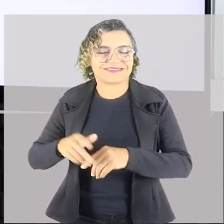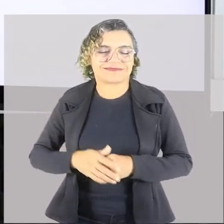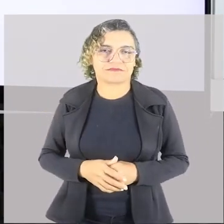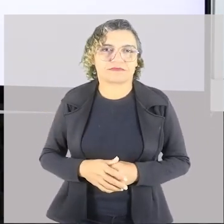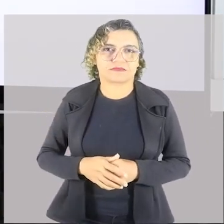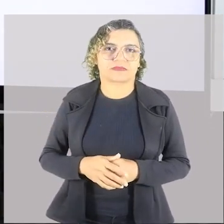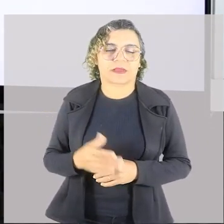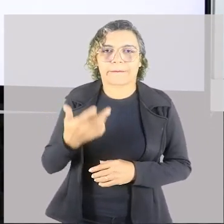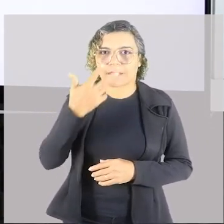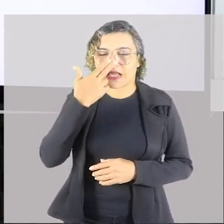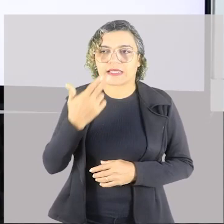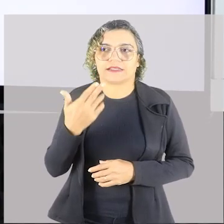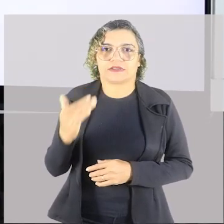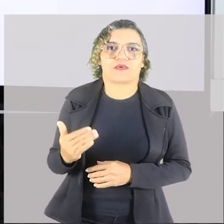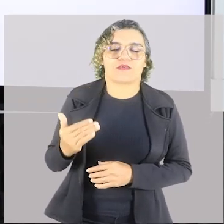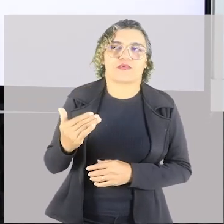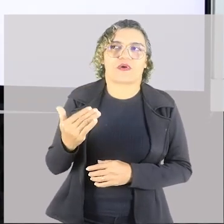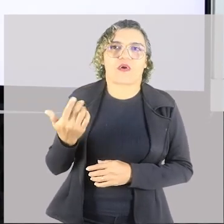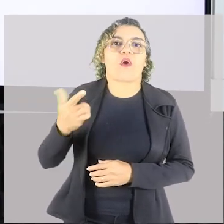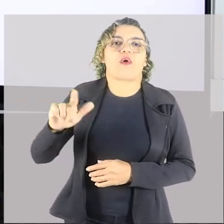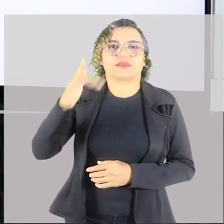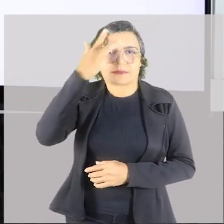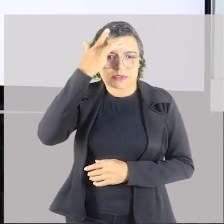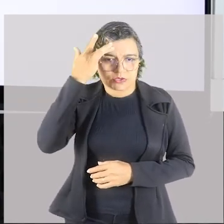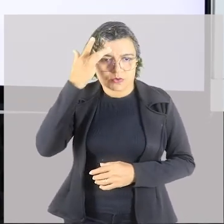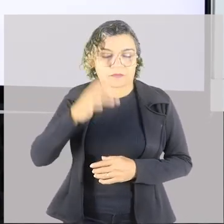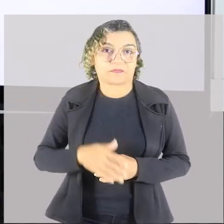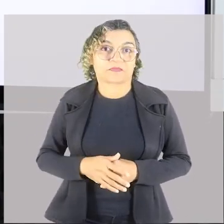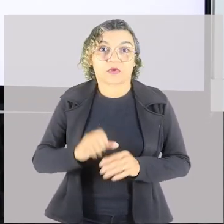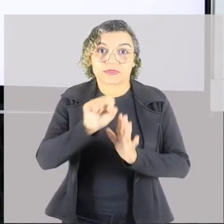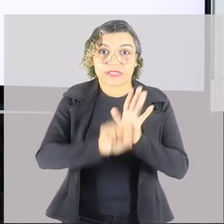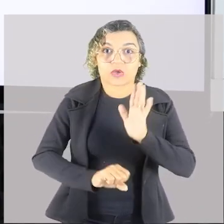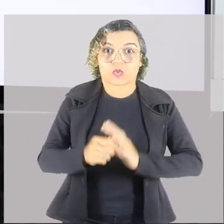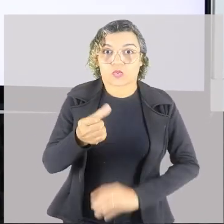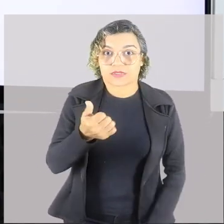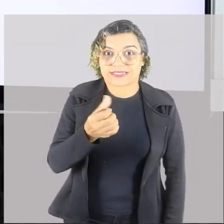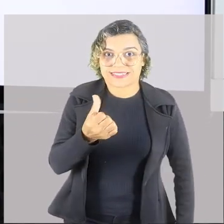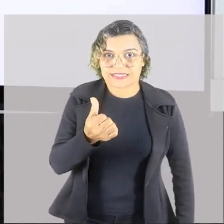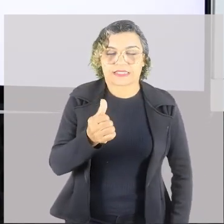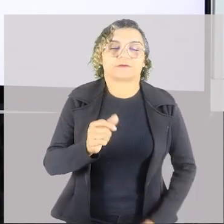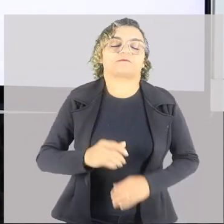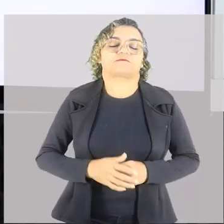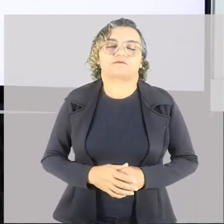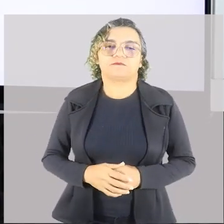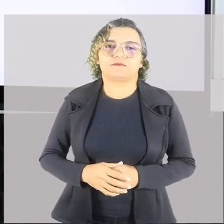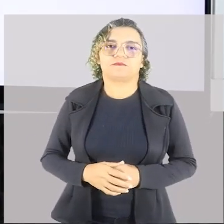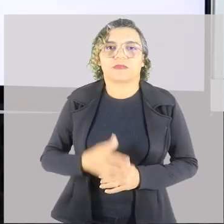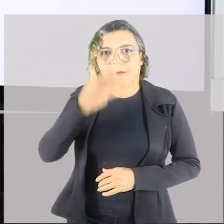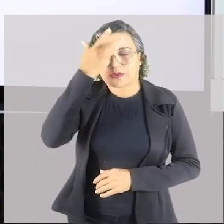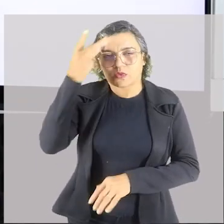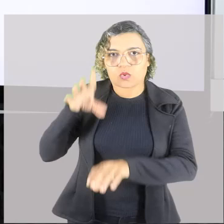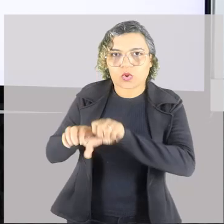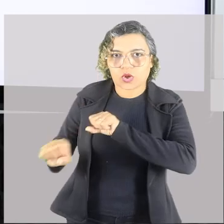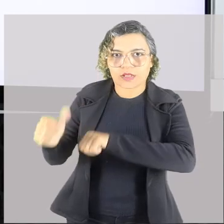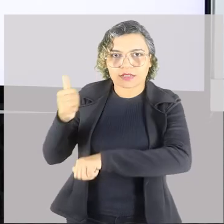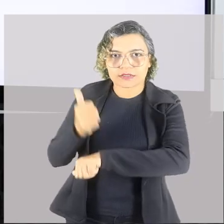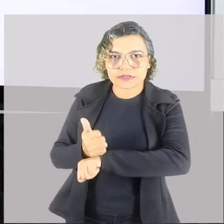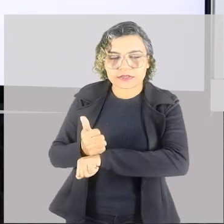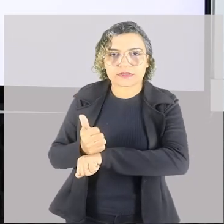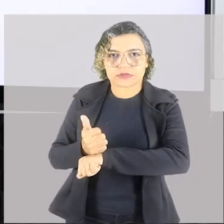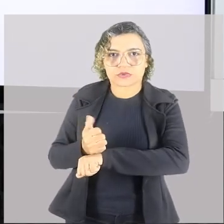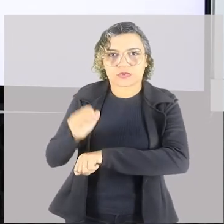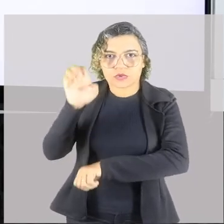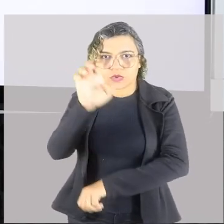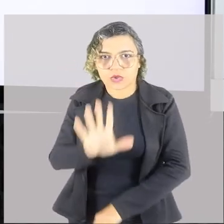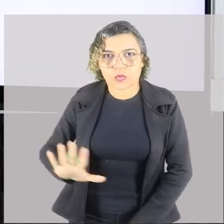é o outro, digamos assim. Então, a partir do século XVI, certo? Os colonizadores europeus passam a